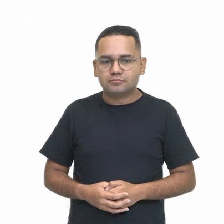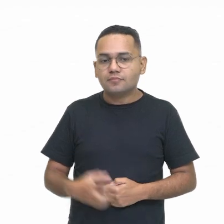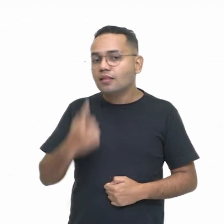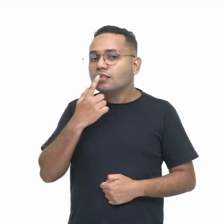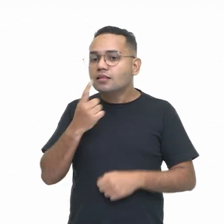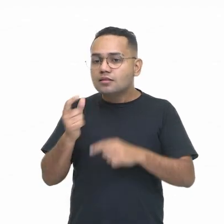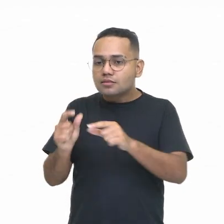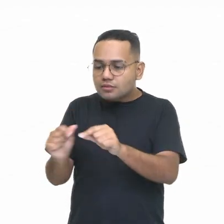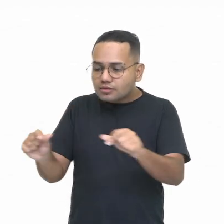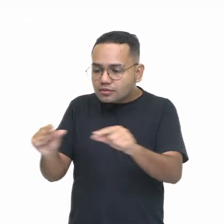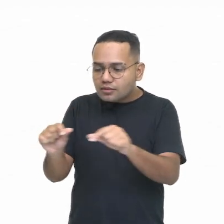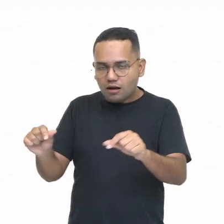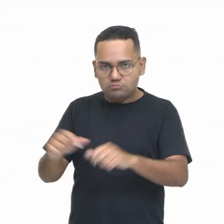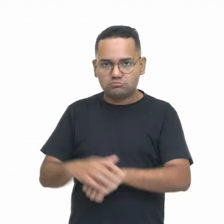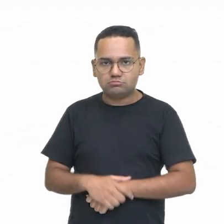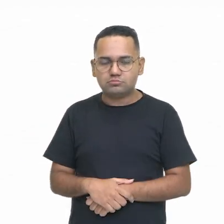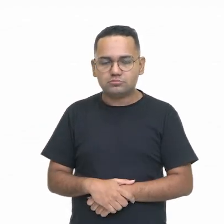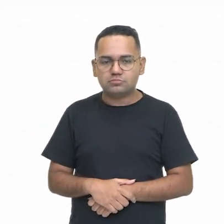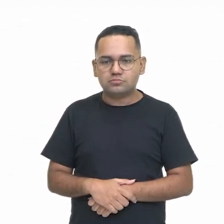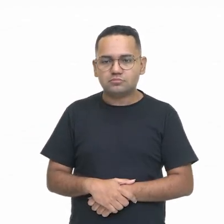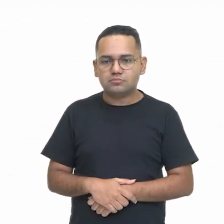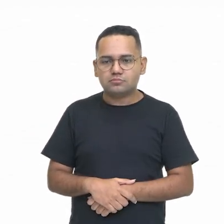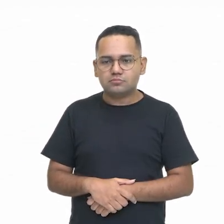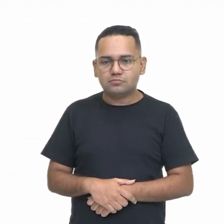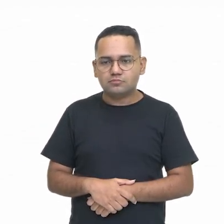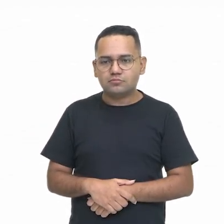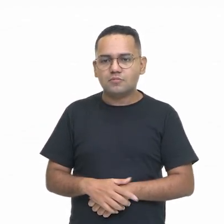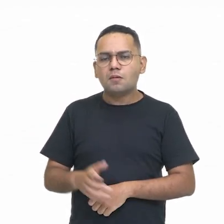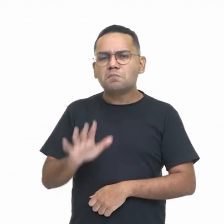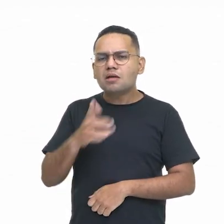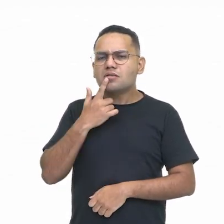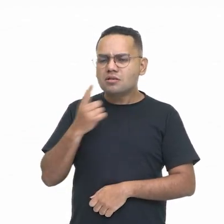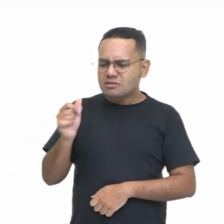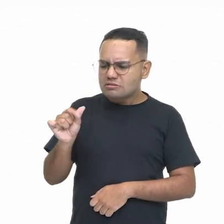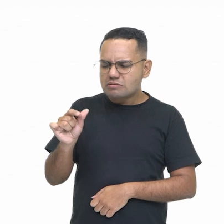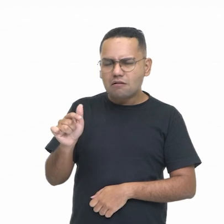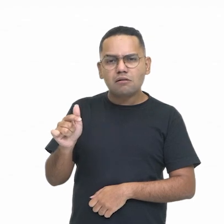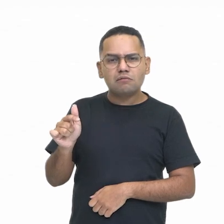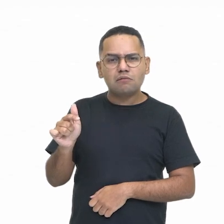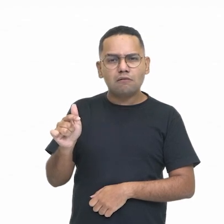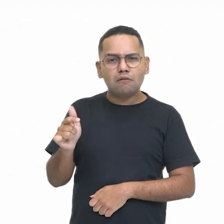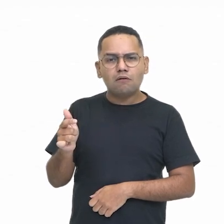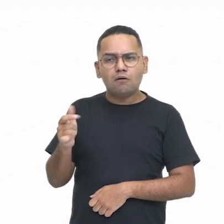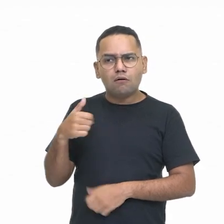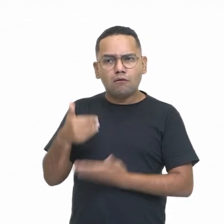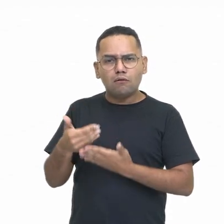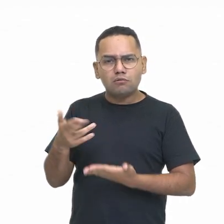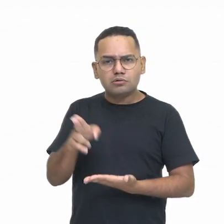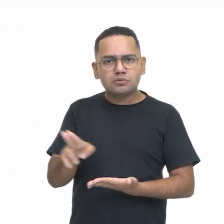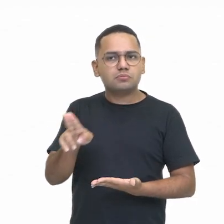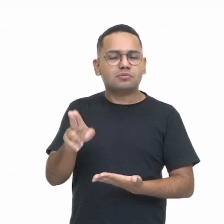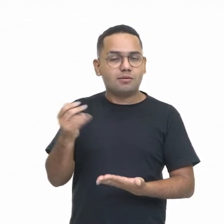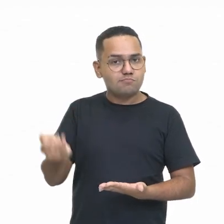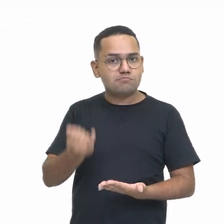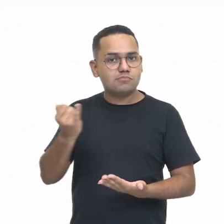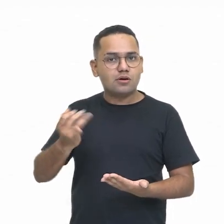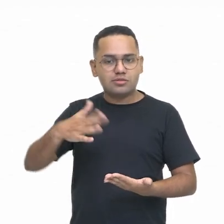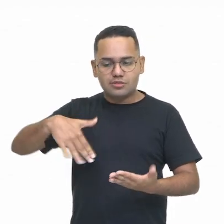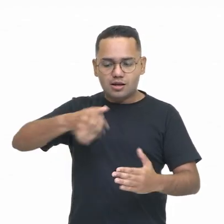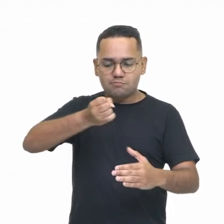atentos que o sal até hoje, inclusive, né, é um elemento importantíssimo da